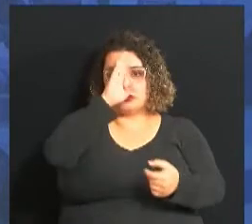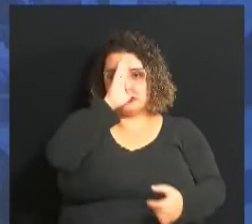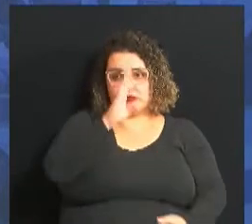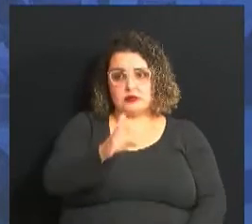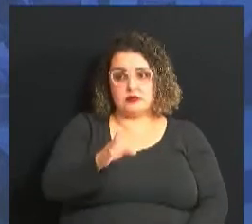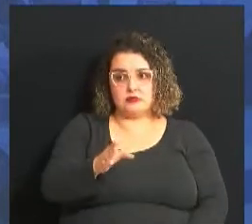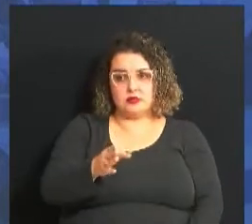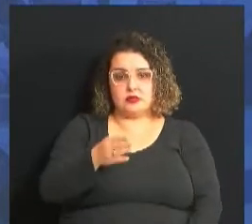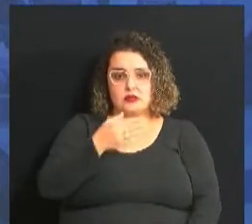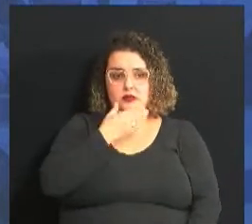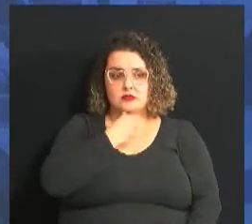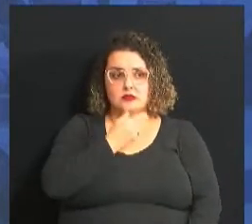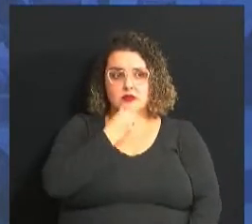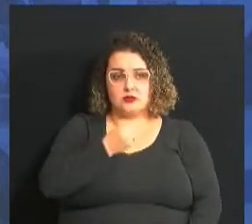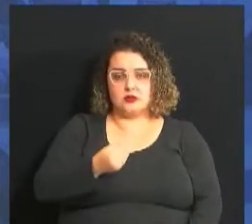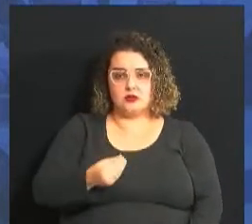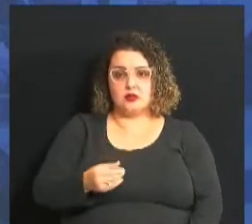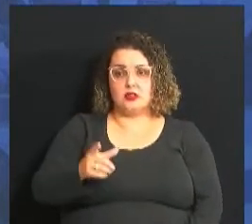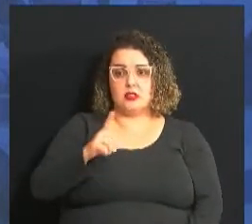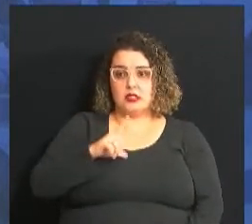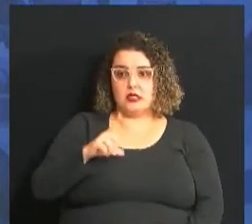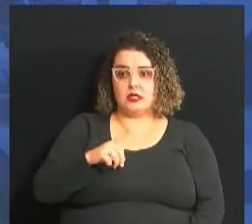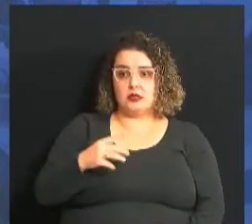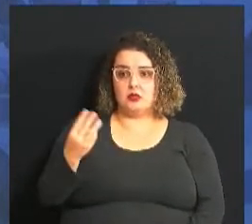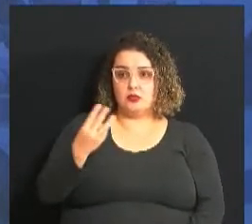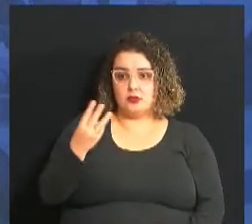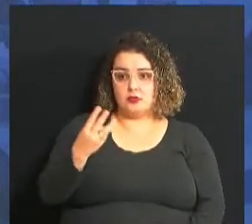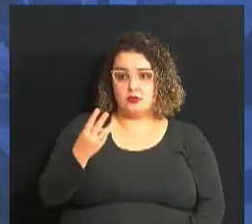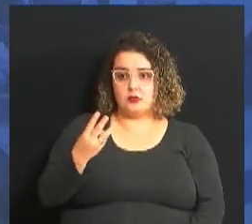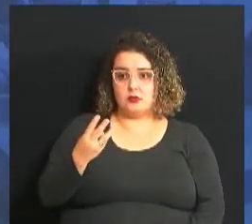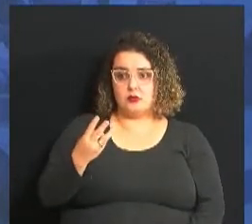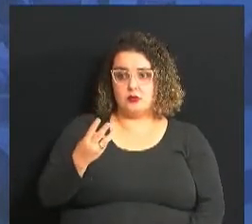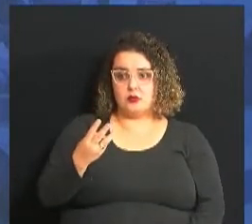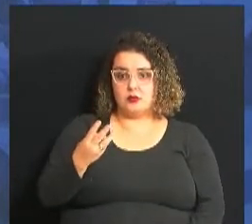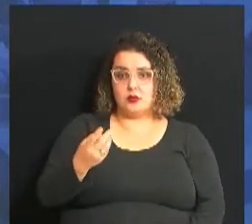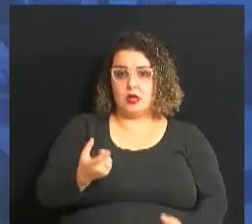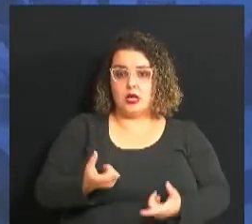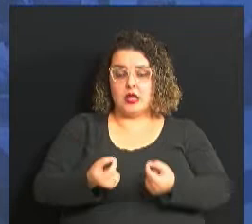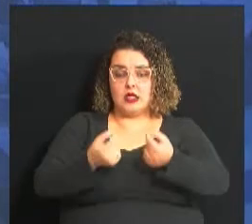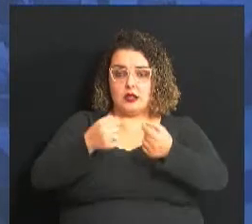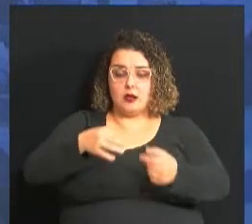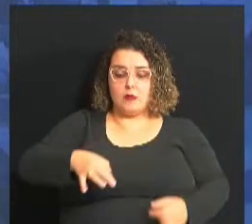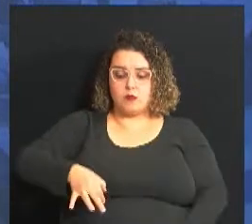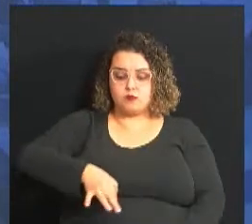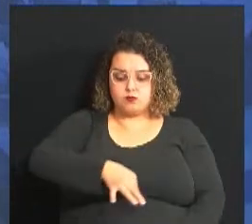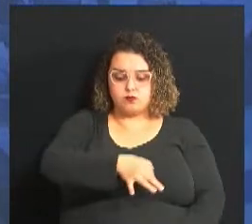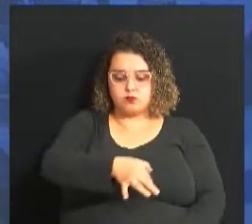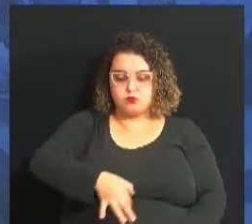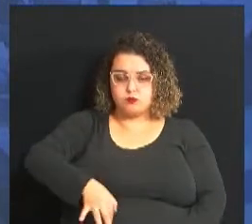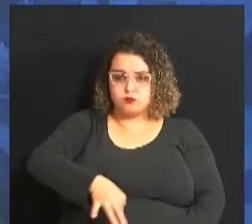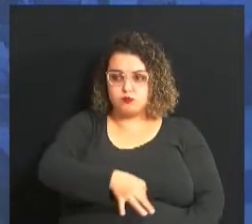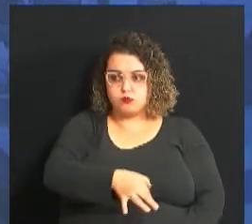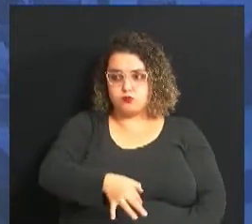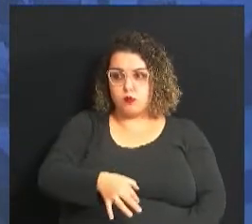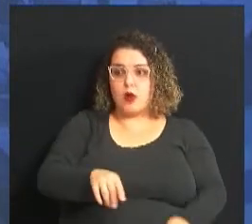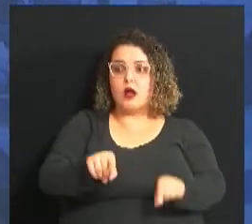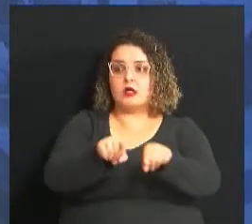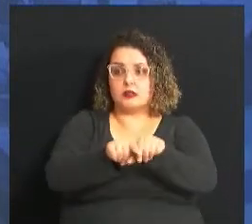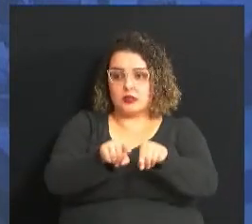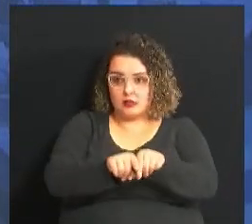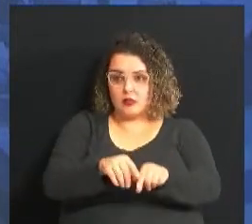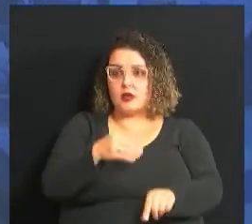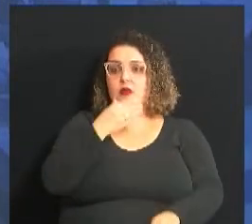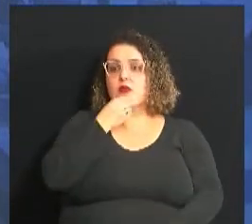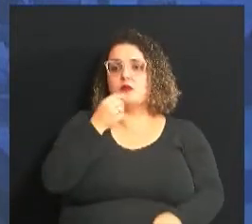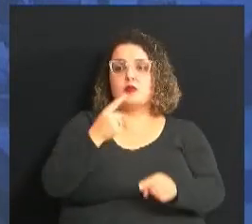homens. Tem ainda na terceira posição câncer de intestino. Também afeta os homens? Por